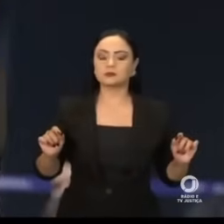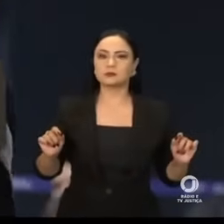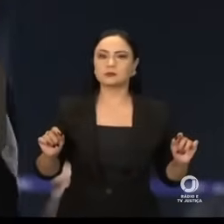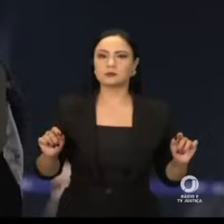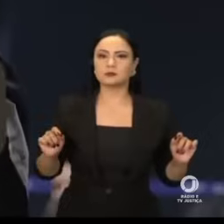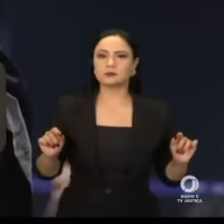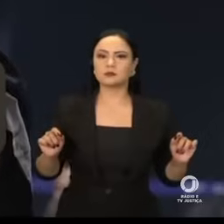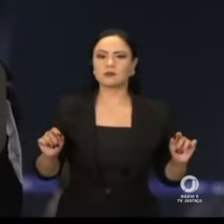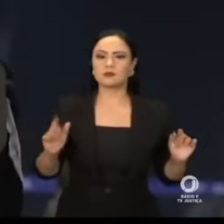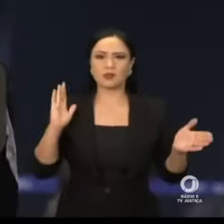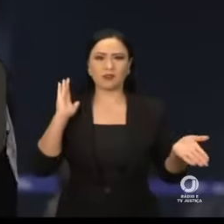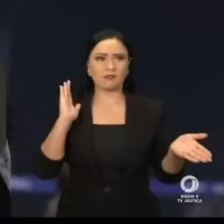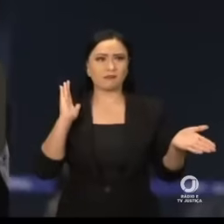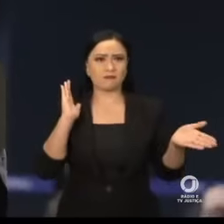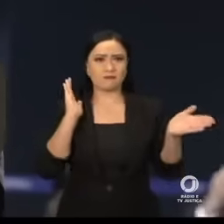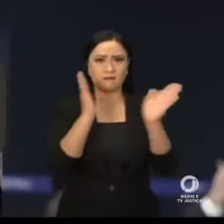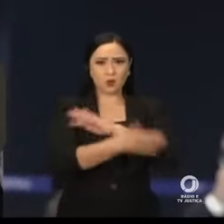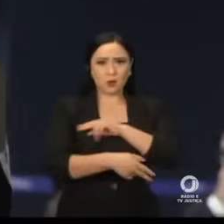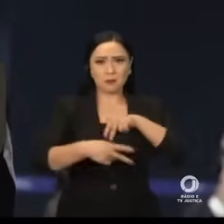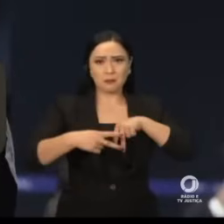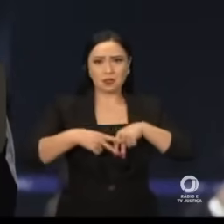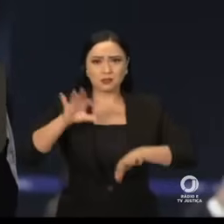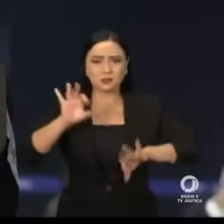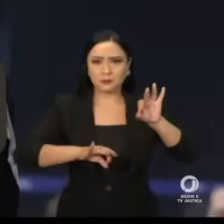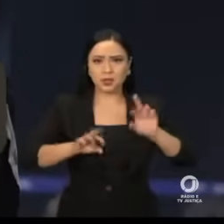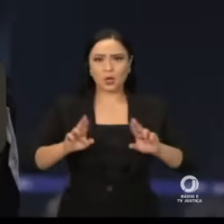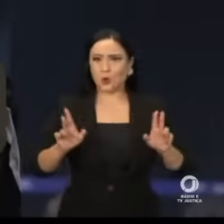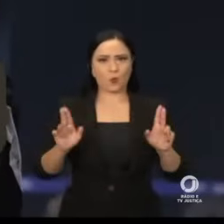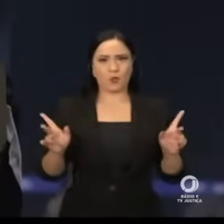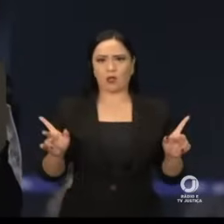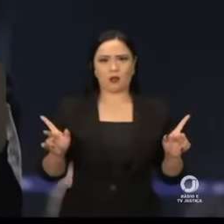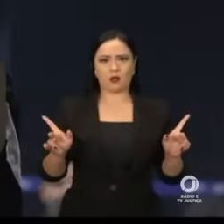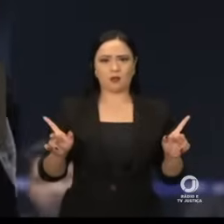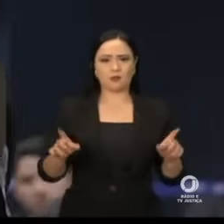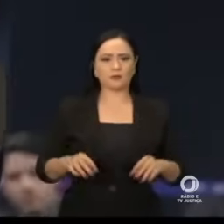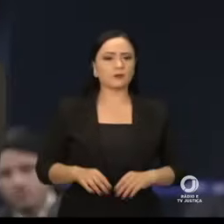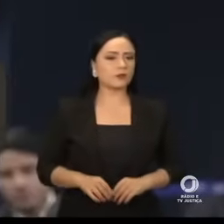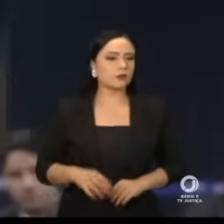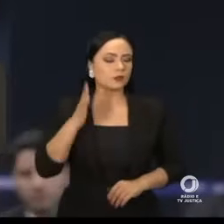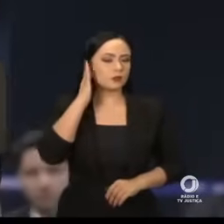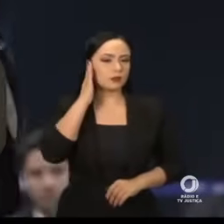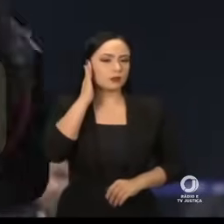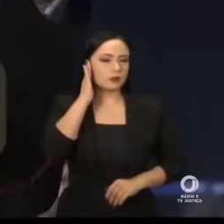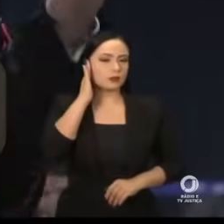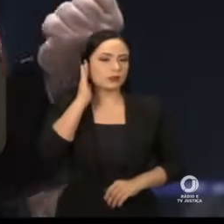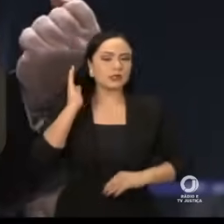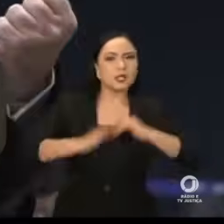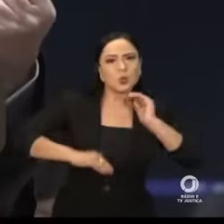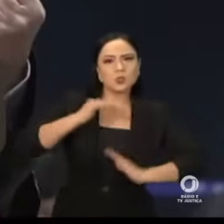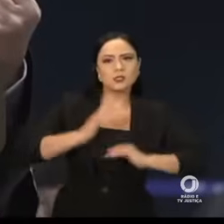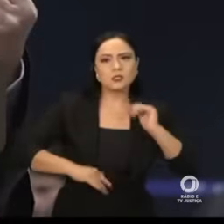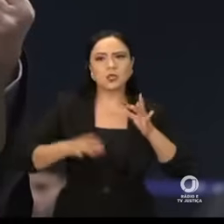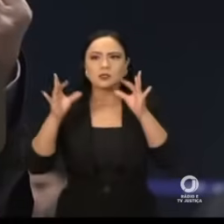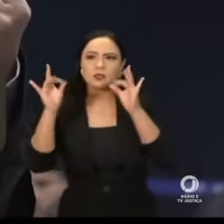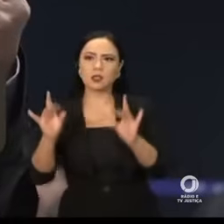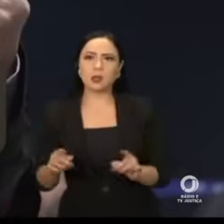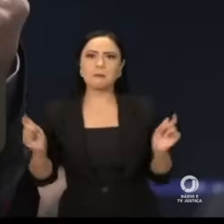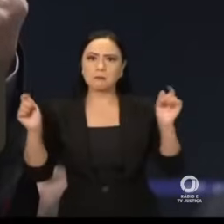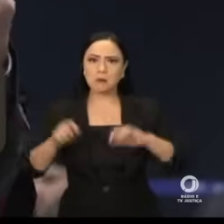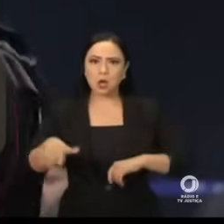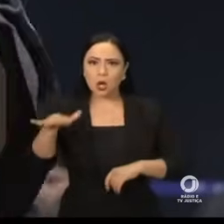da fuga de presídio. O planejamento não é. É execução. Por mais detalhado que ele possa